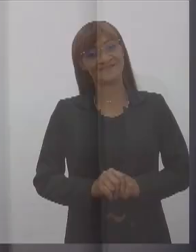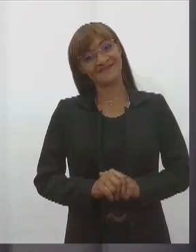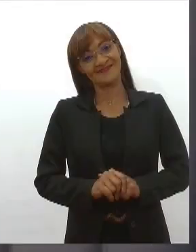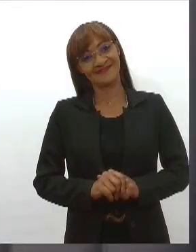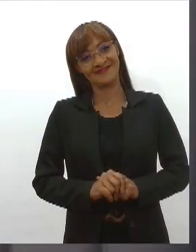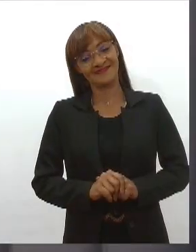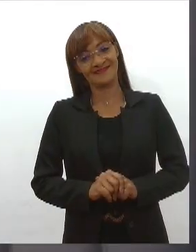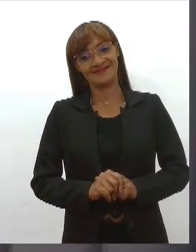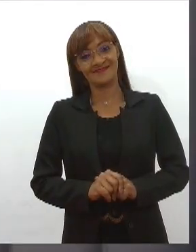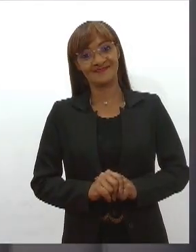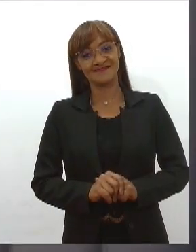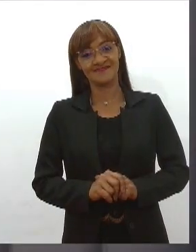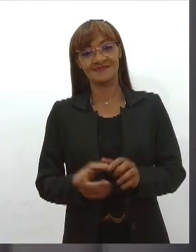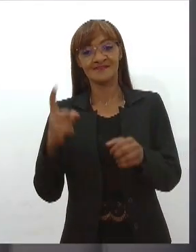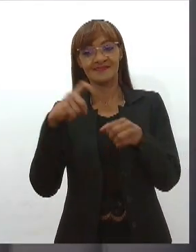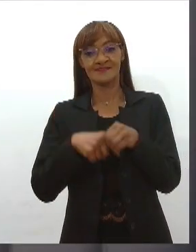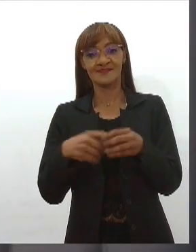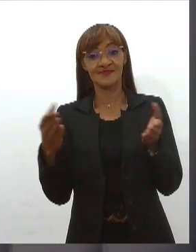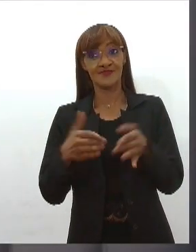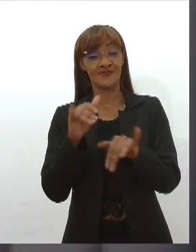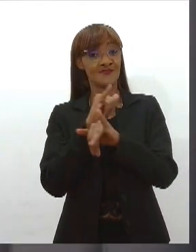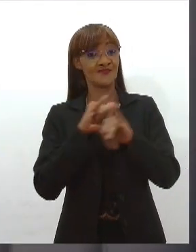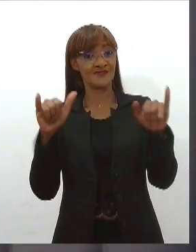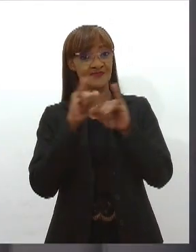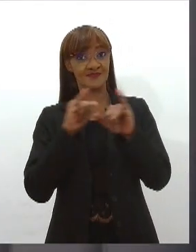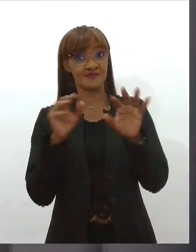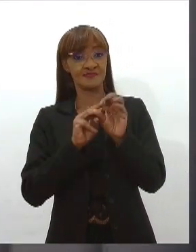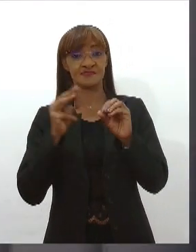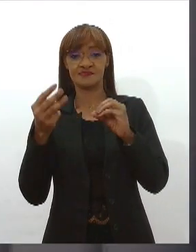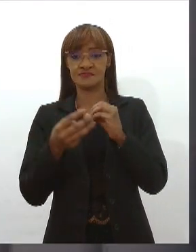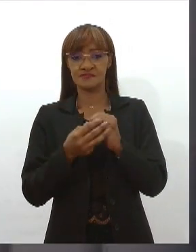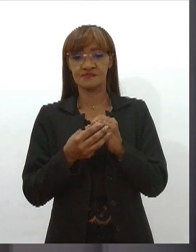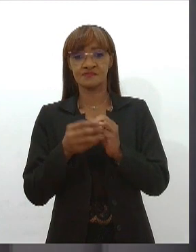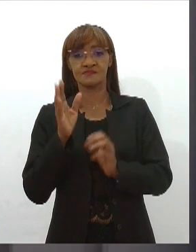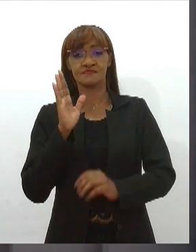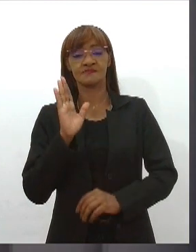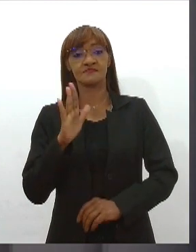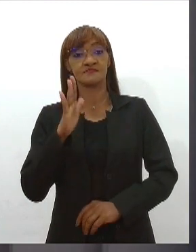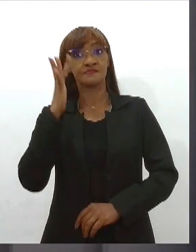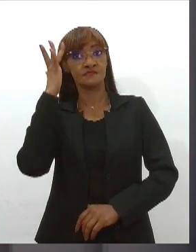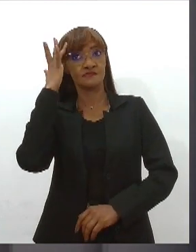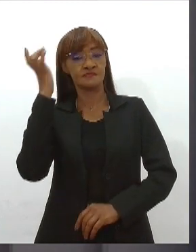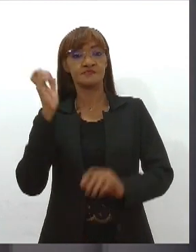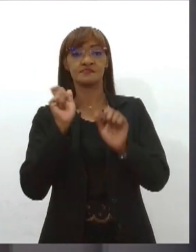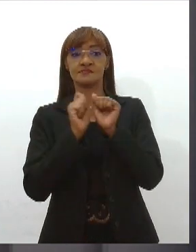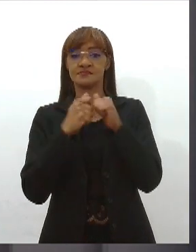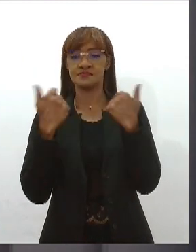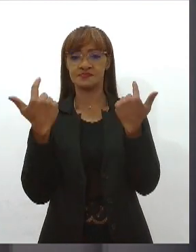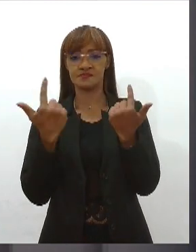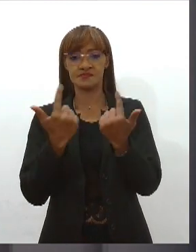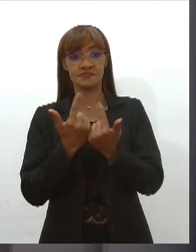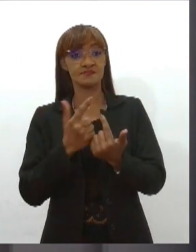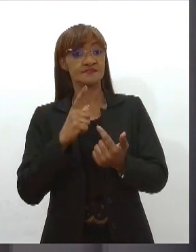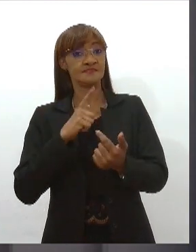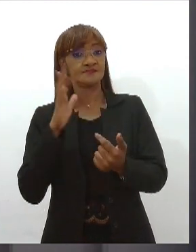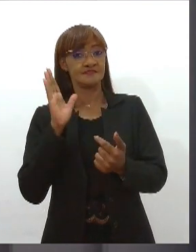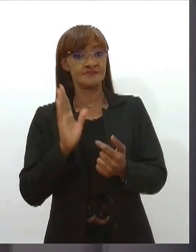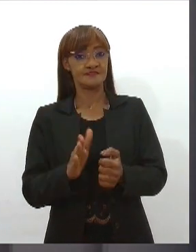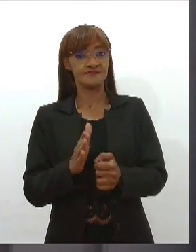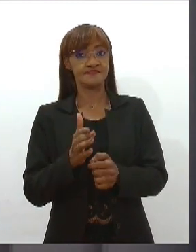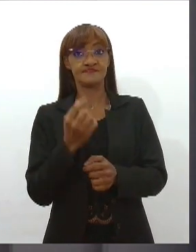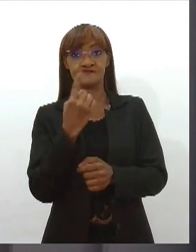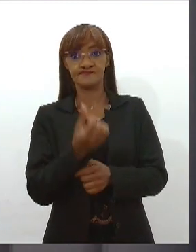Olá, estamos de volta com o Informativo TV Alesi. Olha, amanhã a Assembleia Legislativa vai homenagear 16 mulheres com a